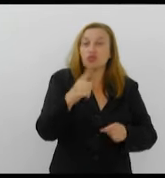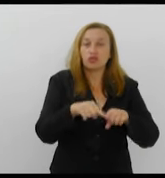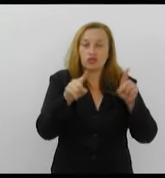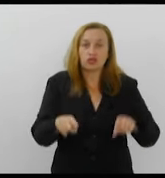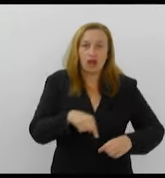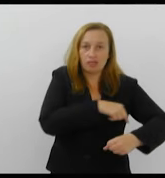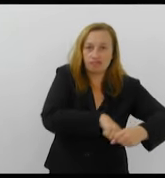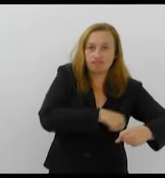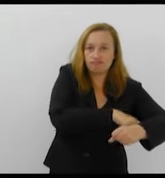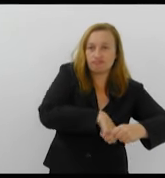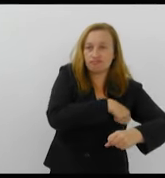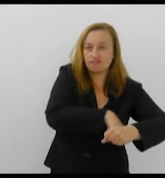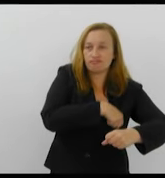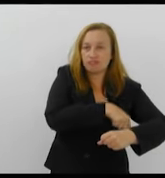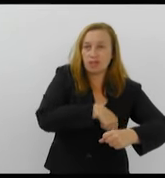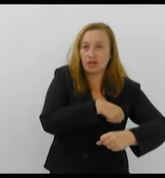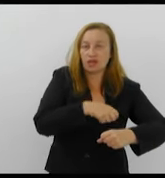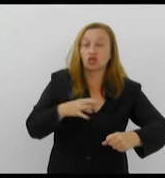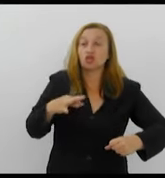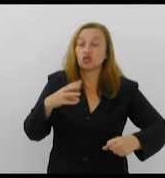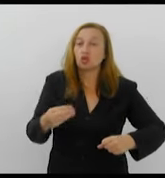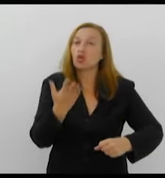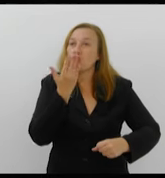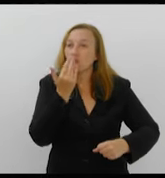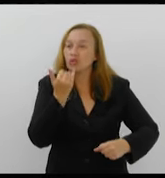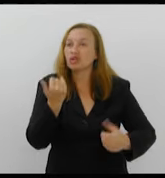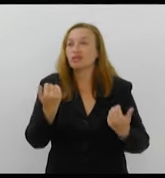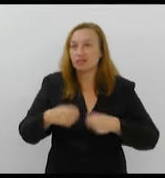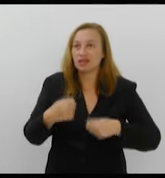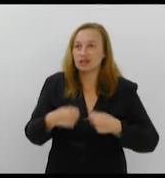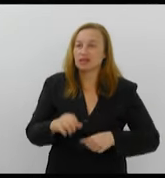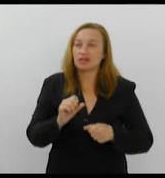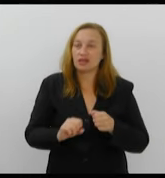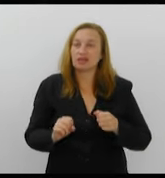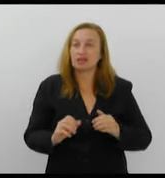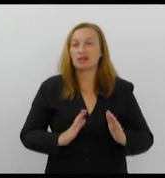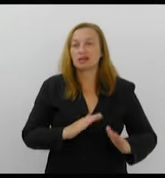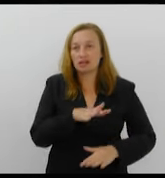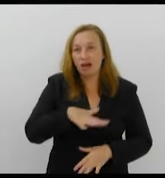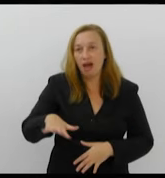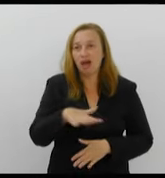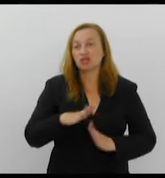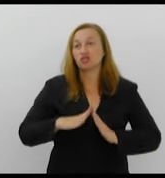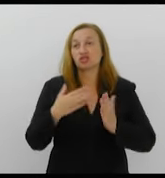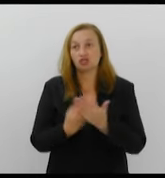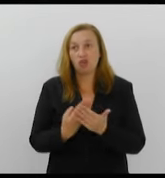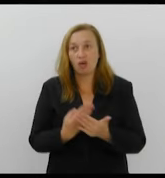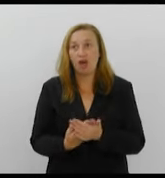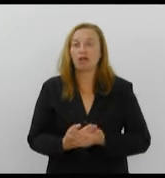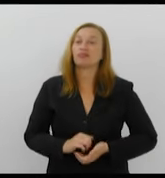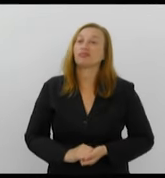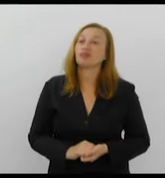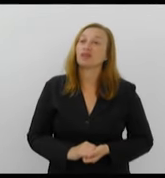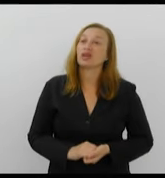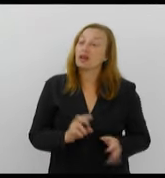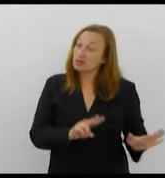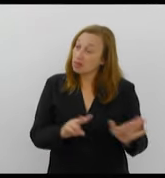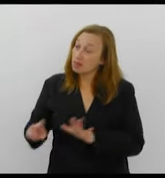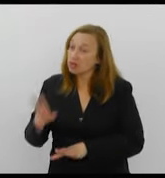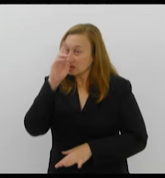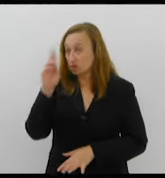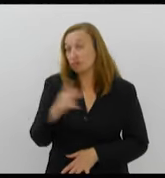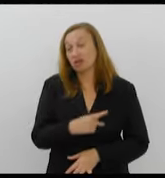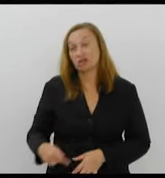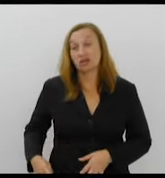funcionário para dar conta de todas as refeições que precisam ser feitas nesse ambiente escolar. A situação nessa semana, senhor